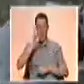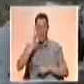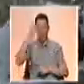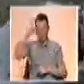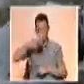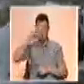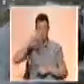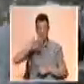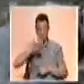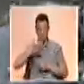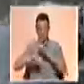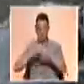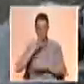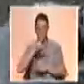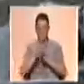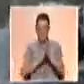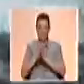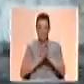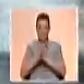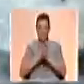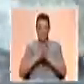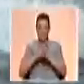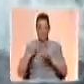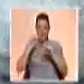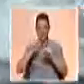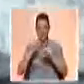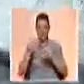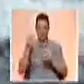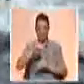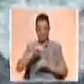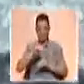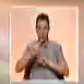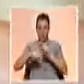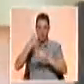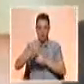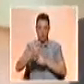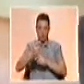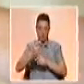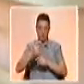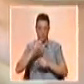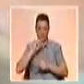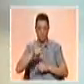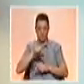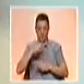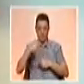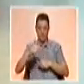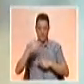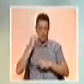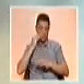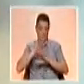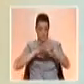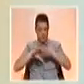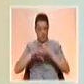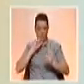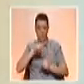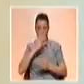chuvas também são outras fontes que podem ser aproveitadas através da sua acumulação para posterior utilização. Através de medidas como estas,